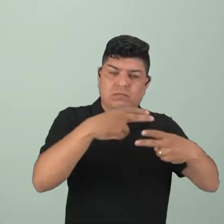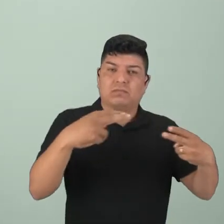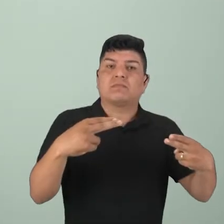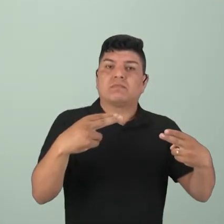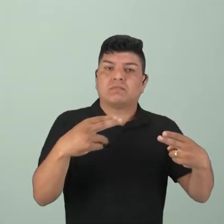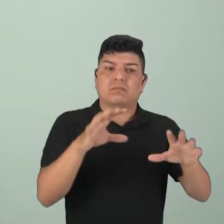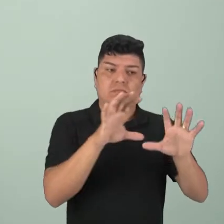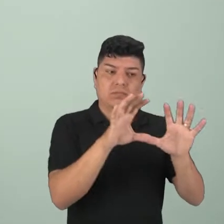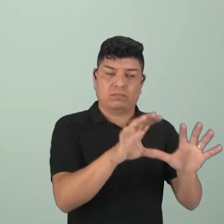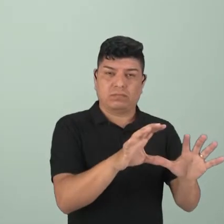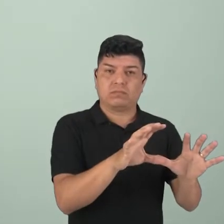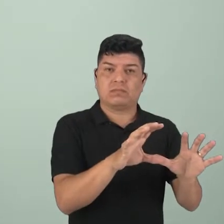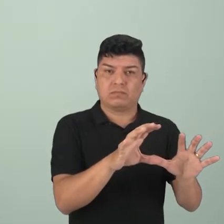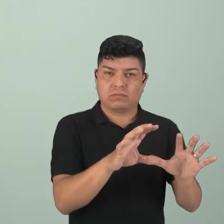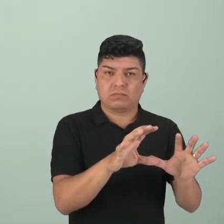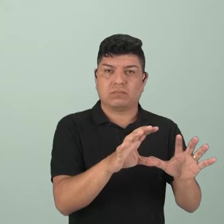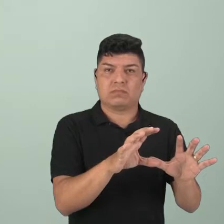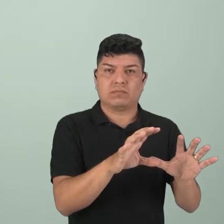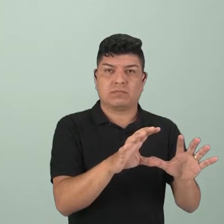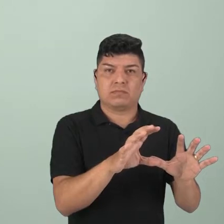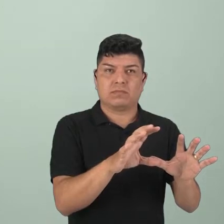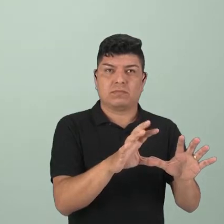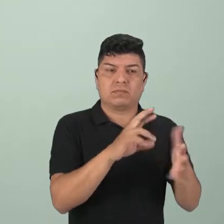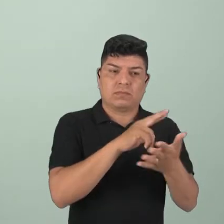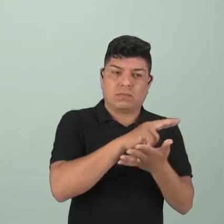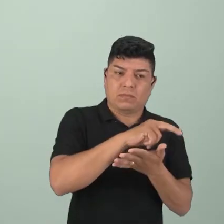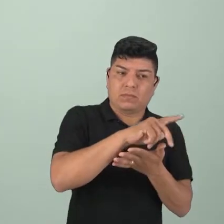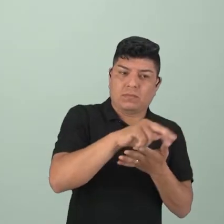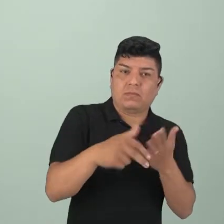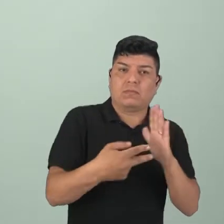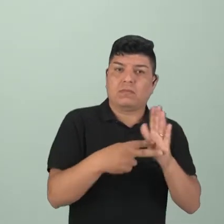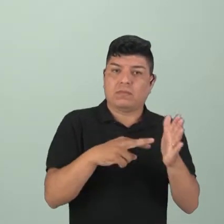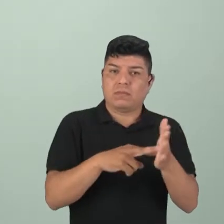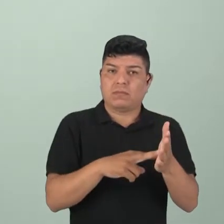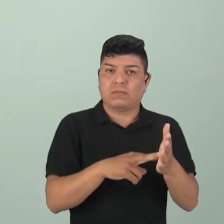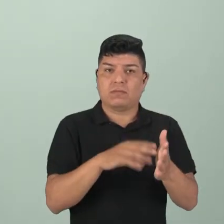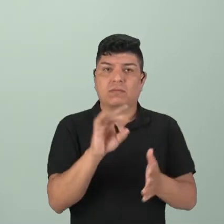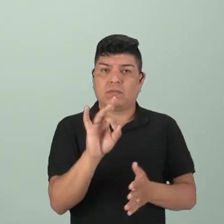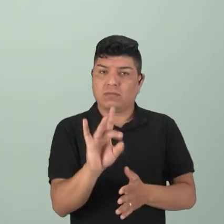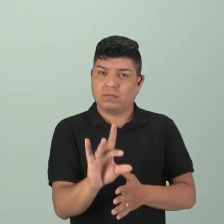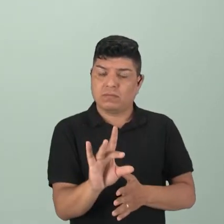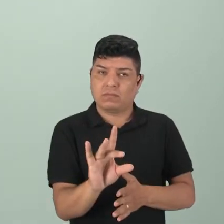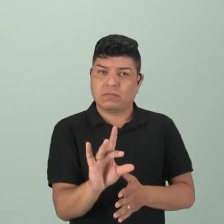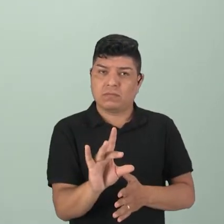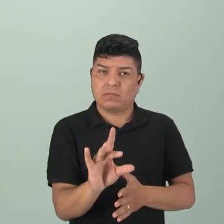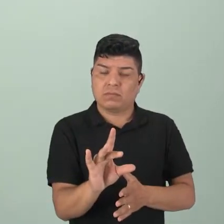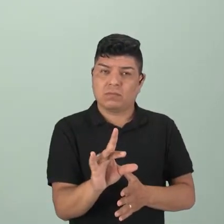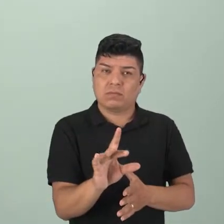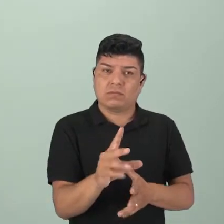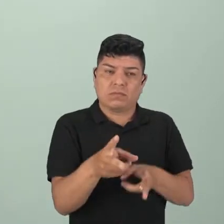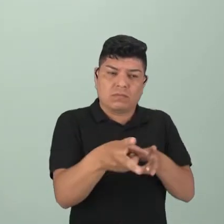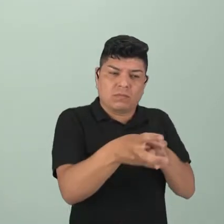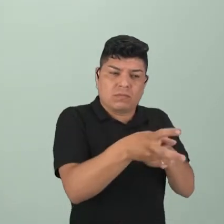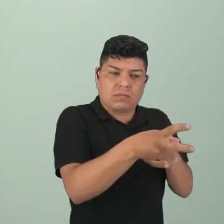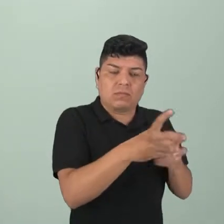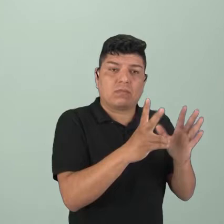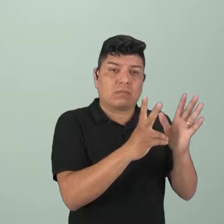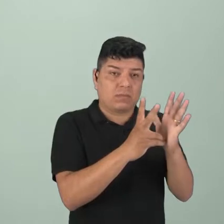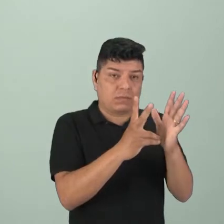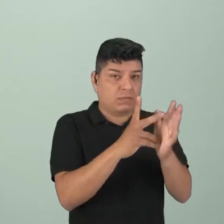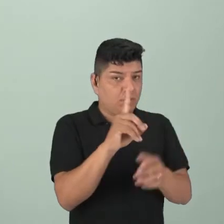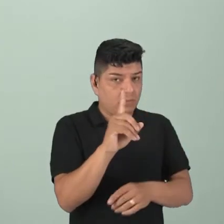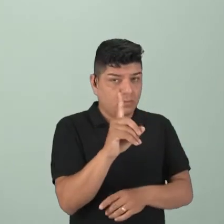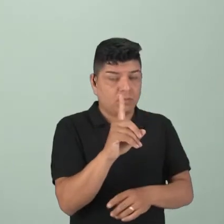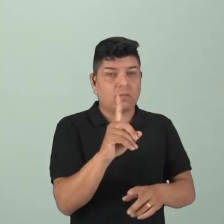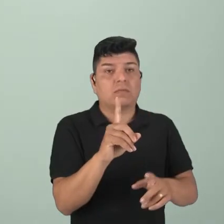biodiversidade daquela localidade, em vários sentidos, tá? Não só aí dentro da perspectiva indígena,